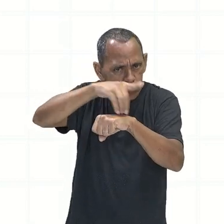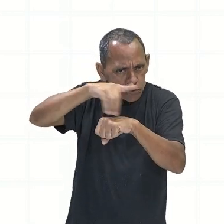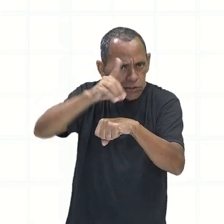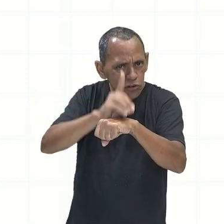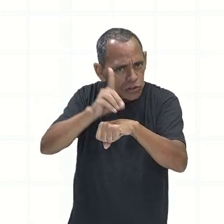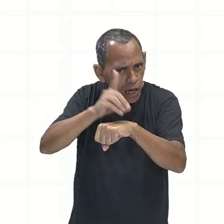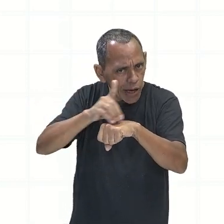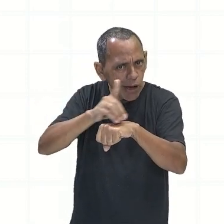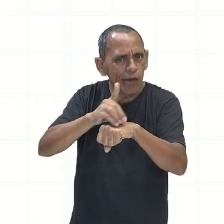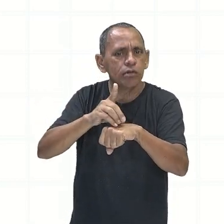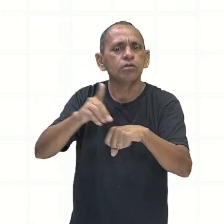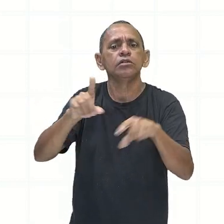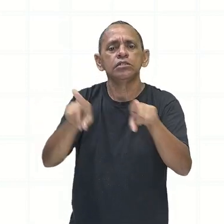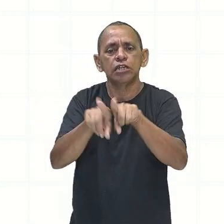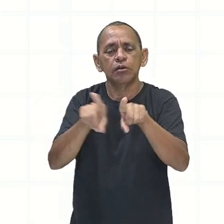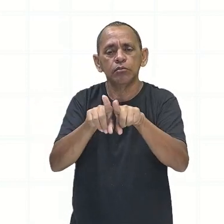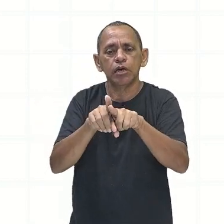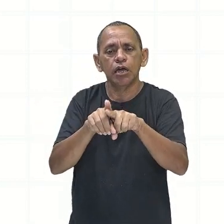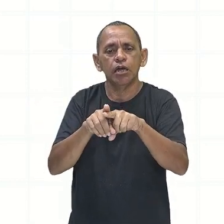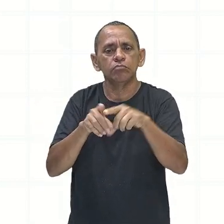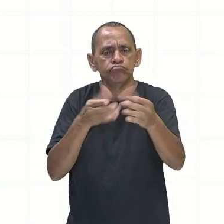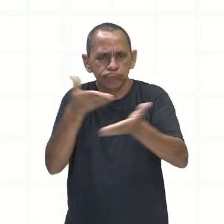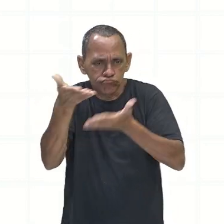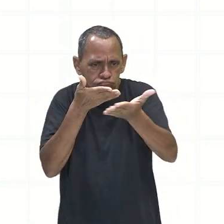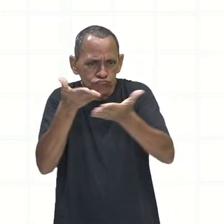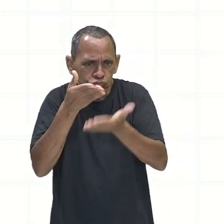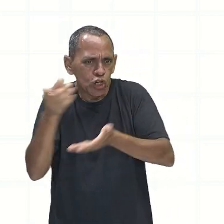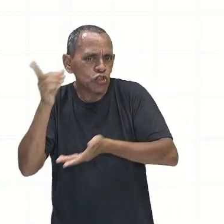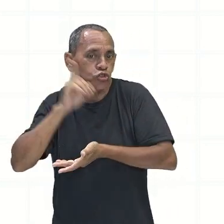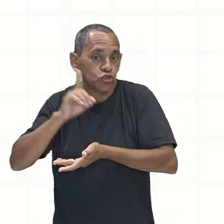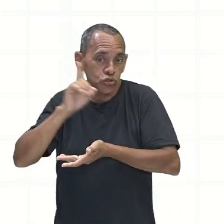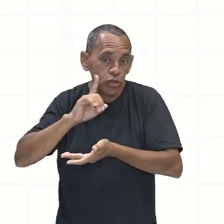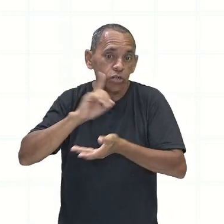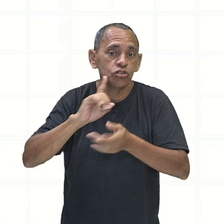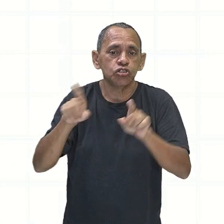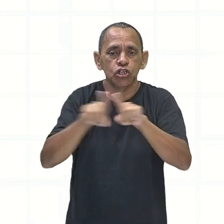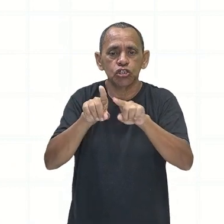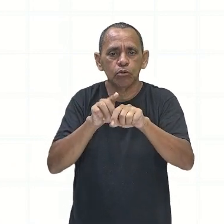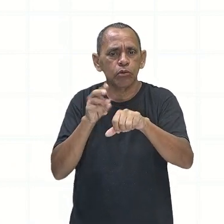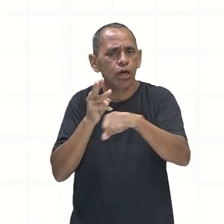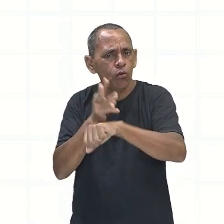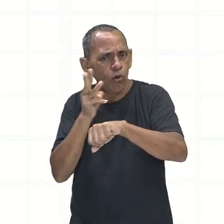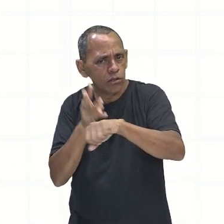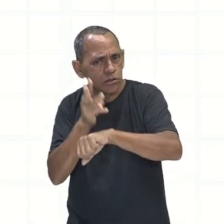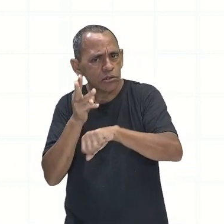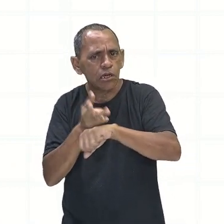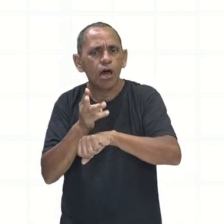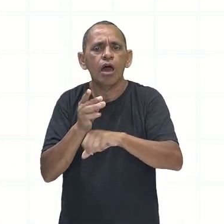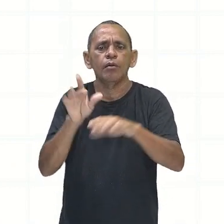nossas conversas, né, usuais, né, nas redes sociais.